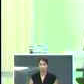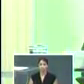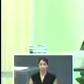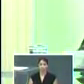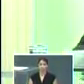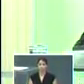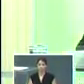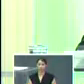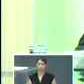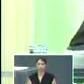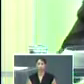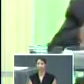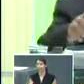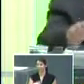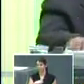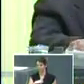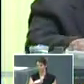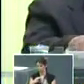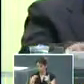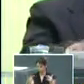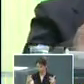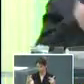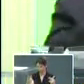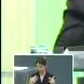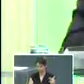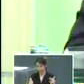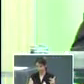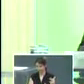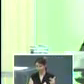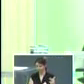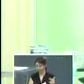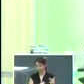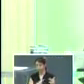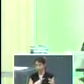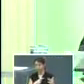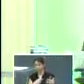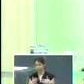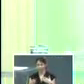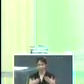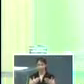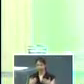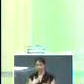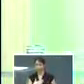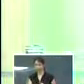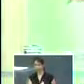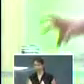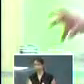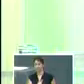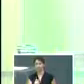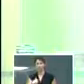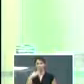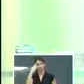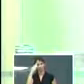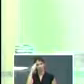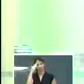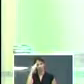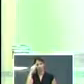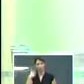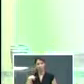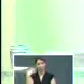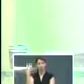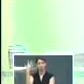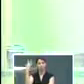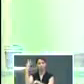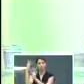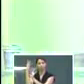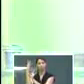E existem situações na nossa vida, momentos na nossa vida, em que parece que somos excluídos da videira,